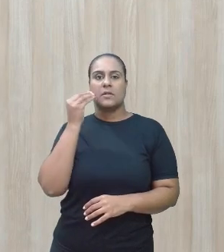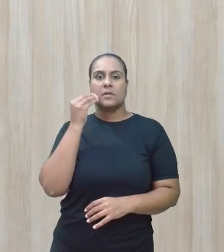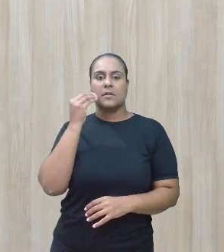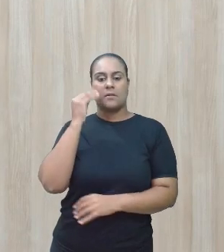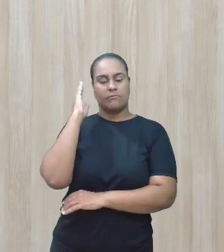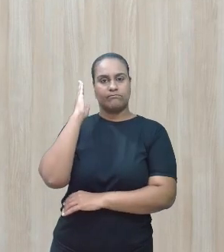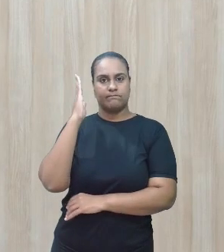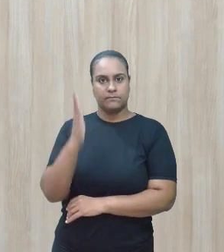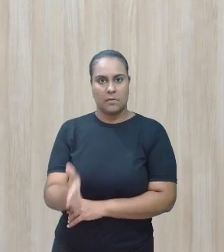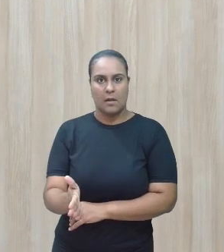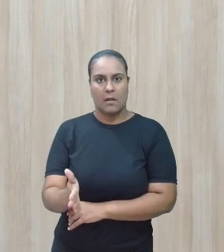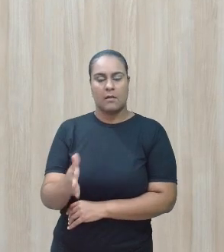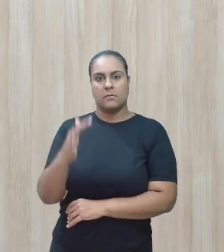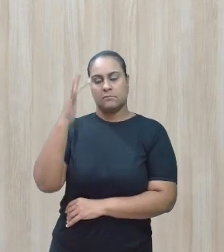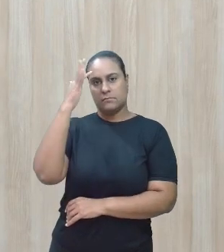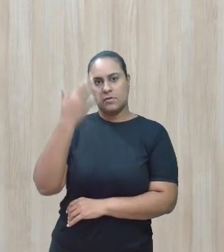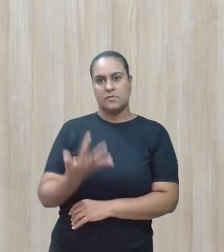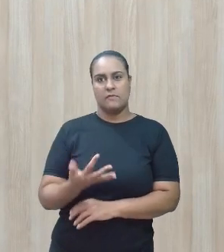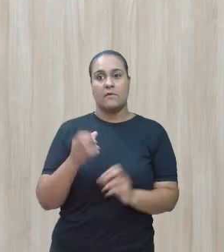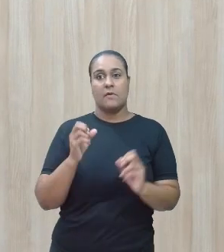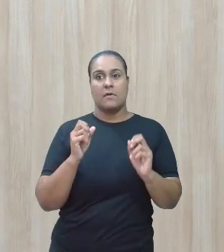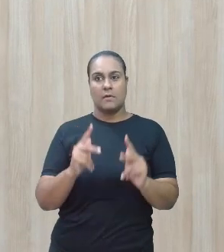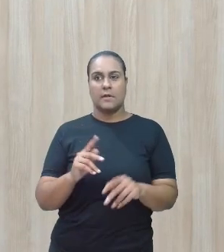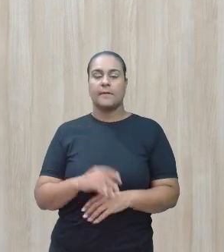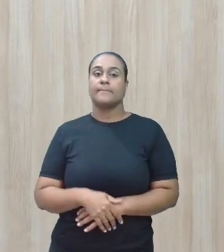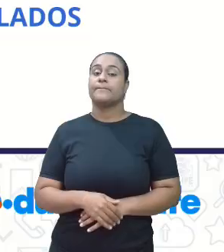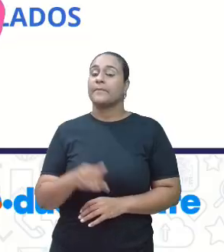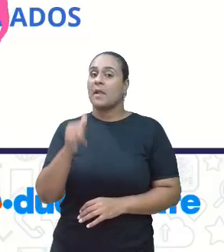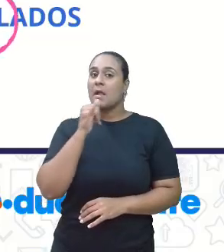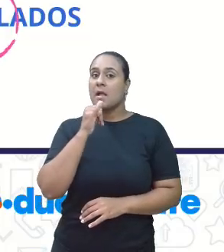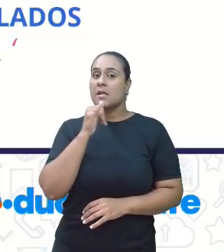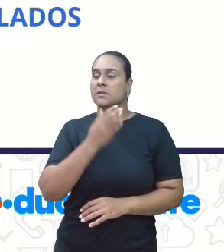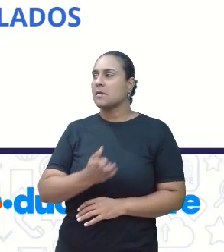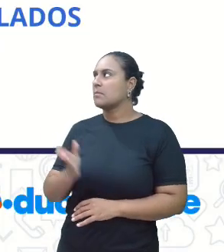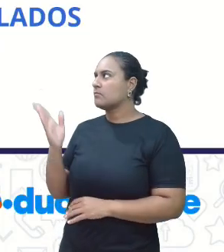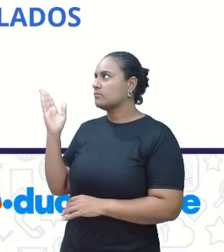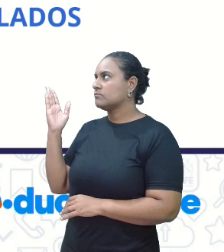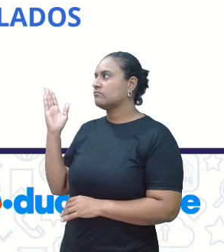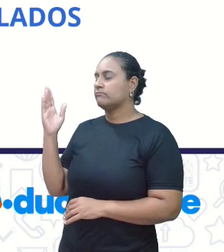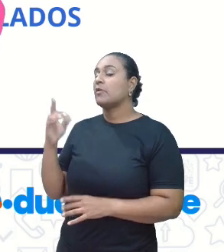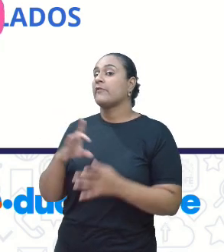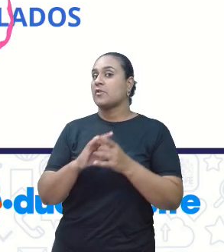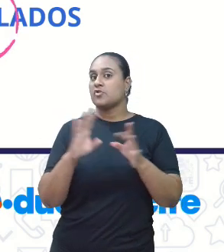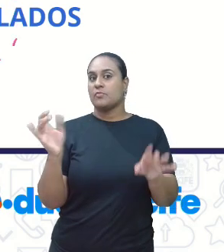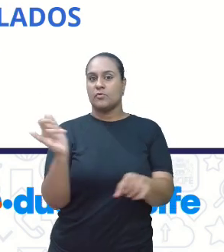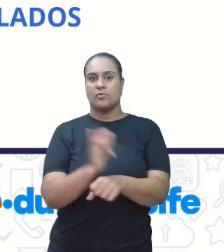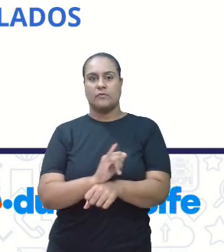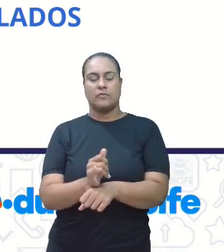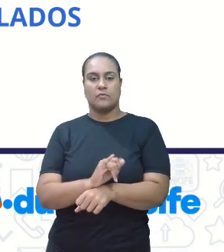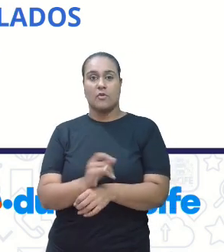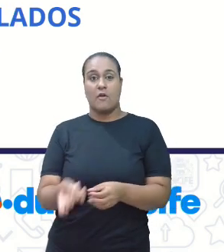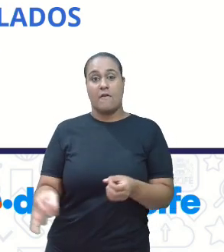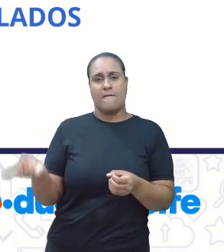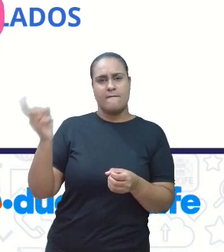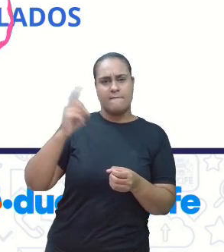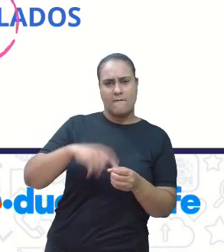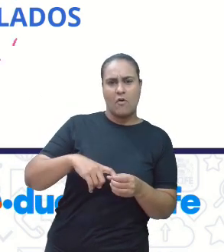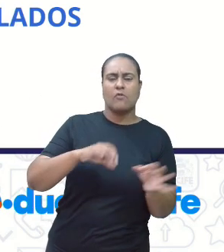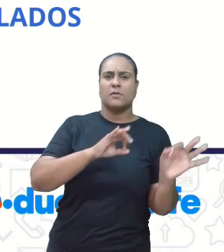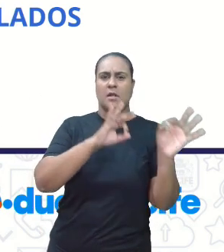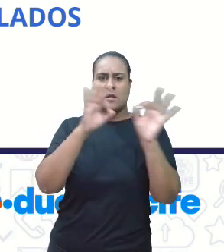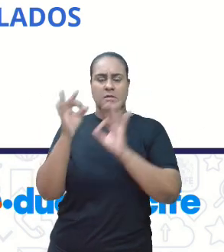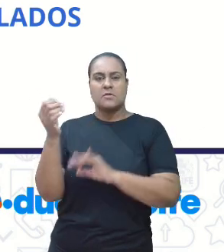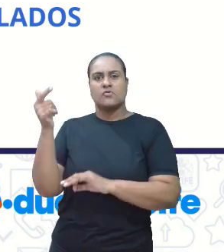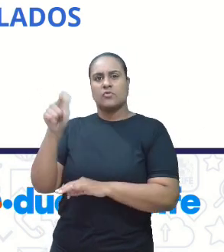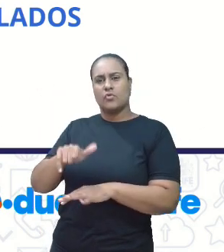tentando ir direto, tá certo? Esse exemplo aí, quando ele estiver no YouTube, volta para ver como é que eu fiz